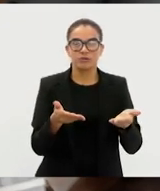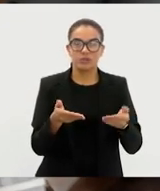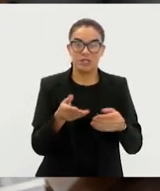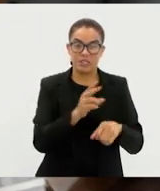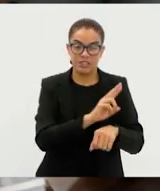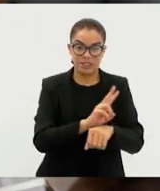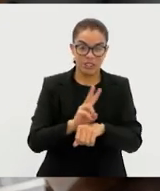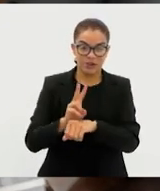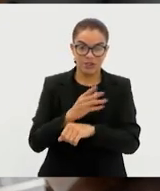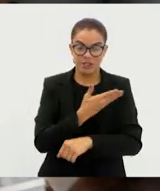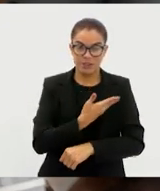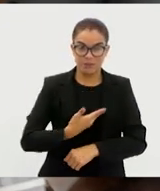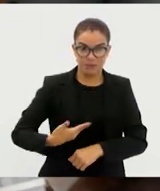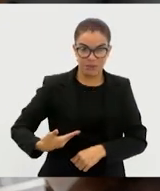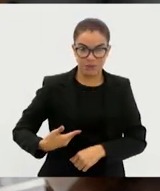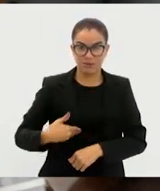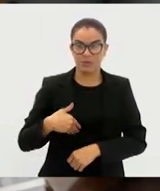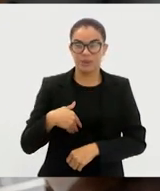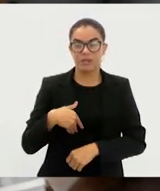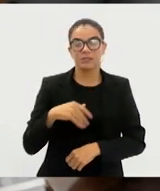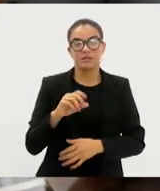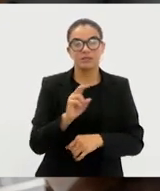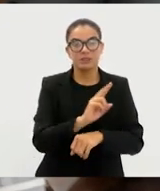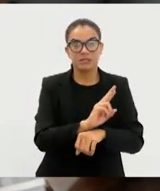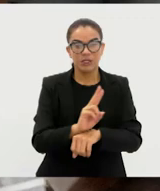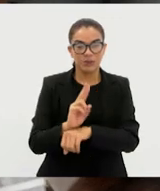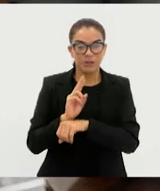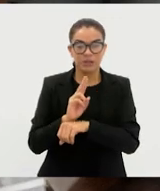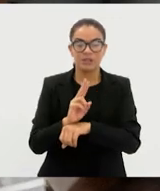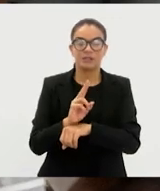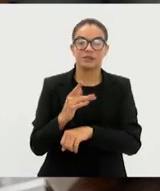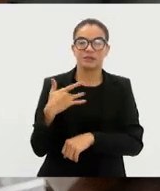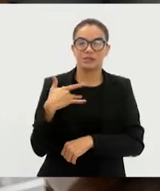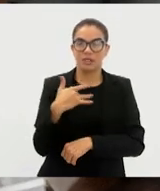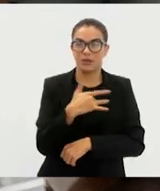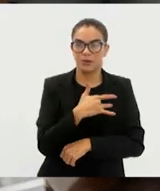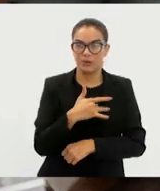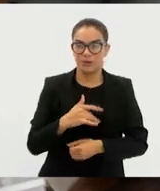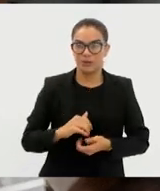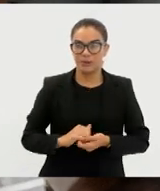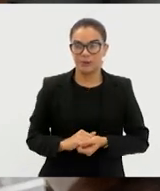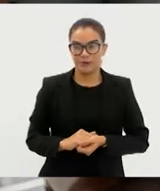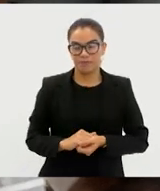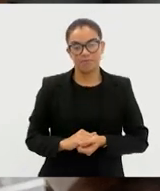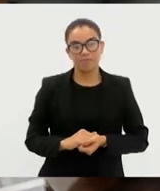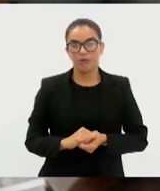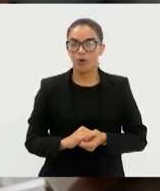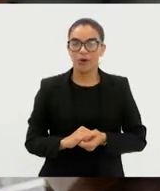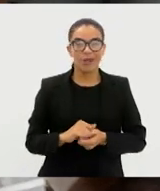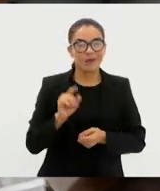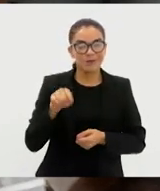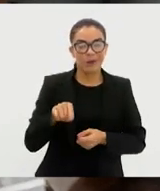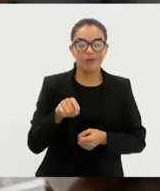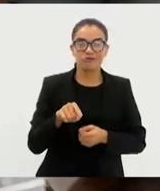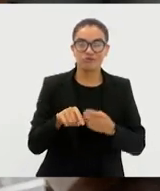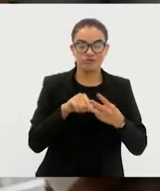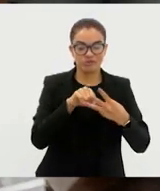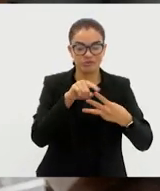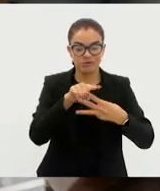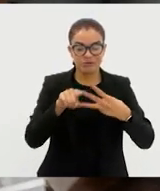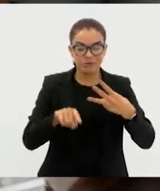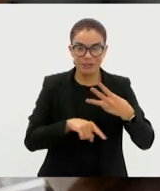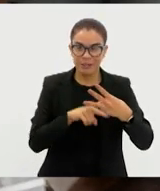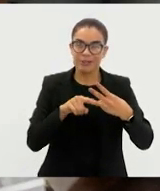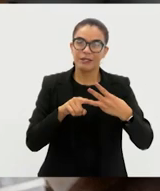segurança pública, educação e saúde. Porque, sim, evidentemente, essas são as três maiores folhas também que incidem na Previdência, quer seja